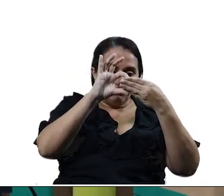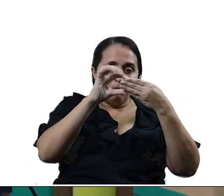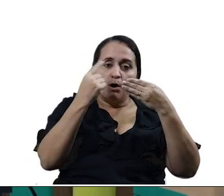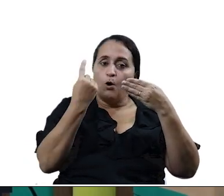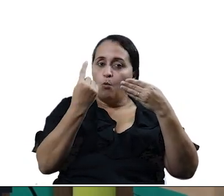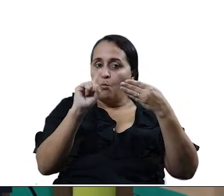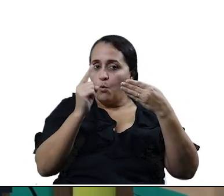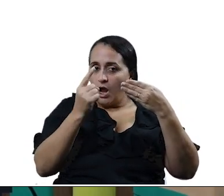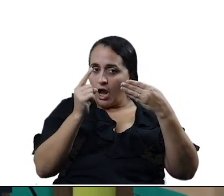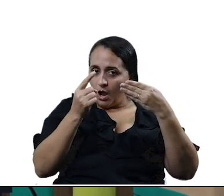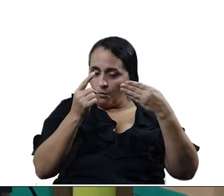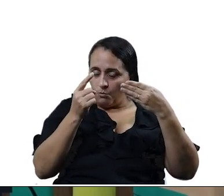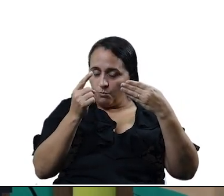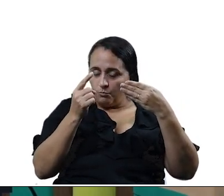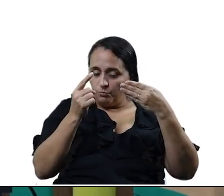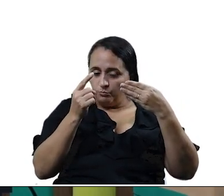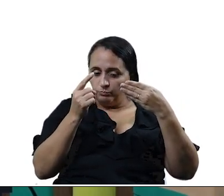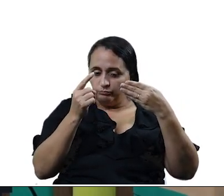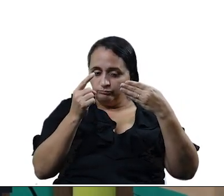R$1,